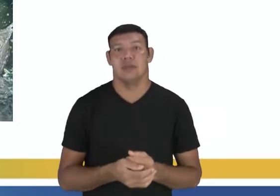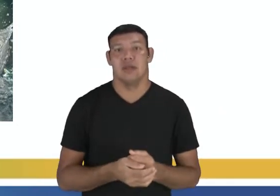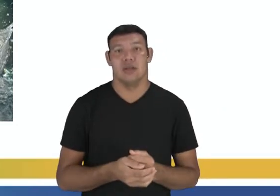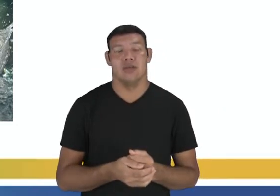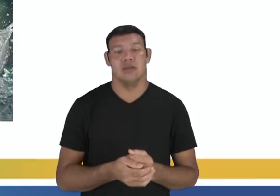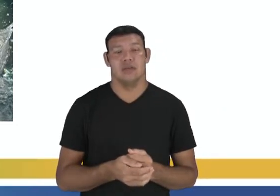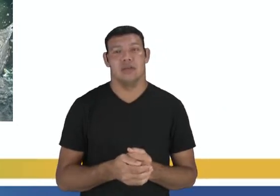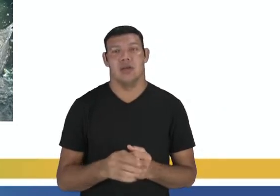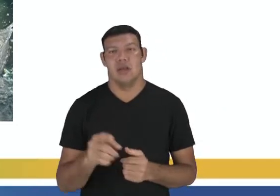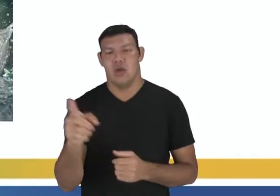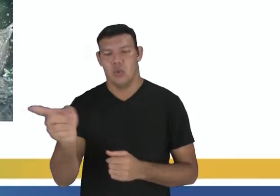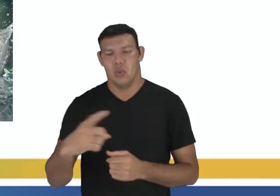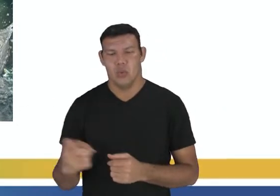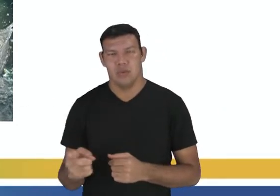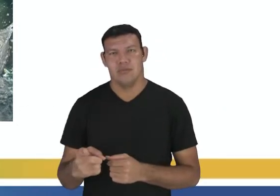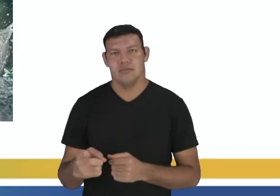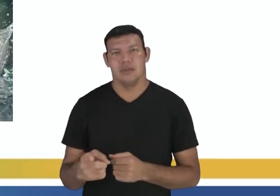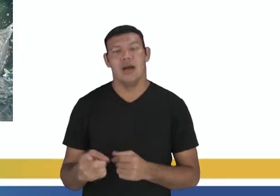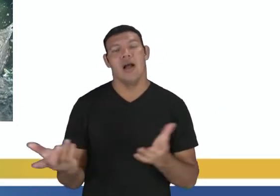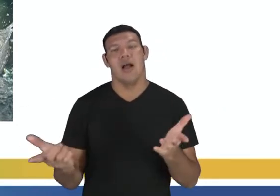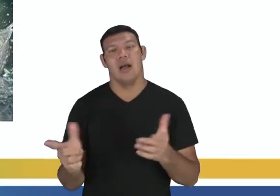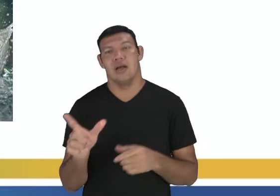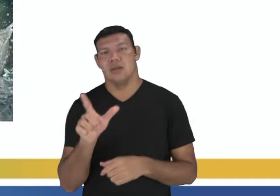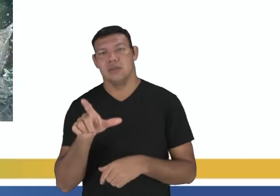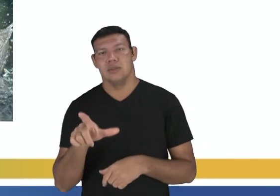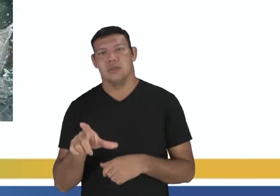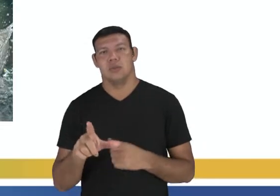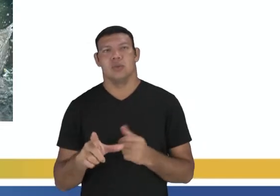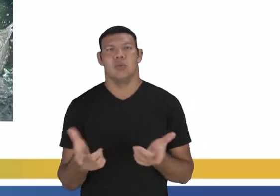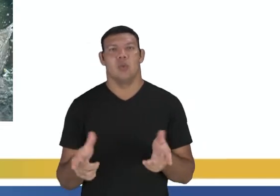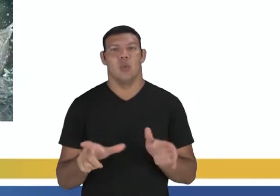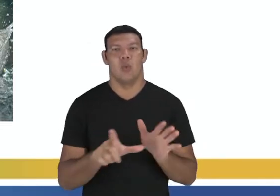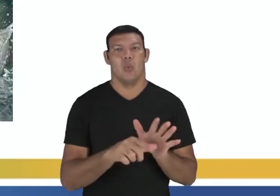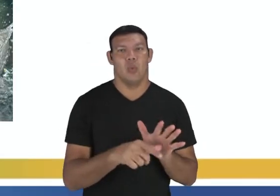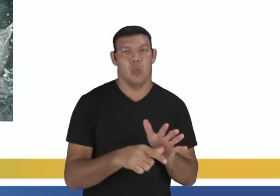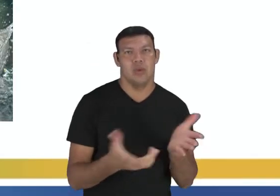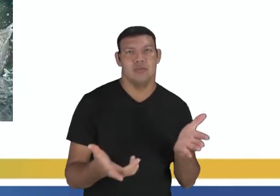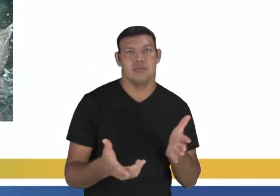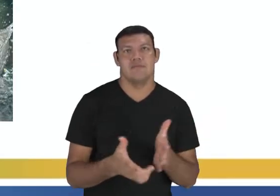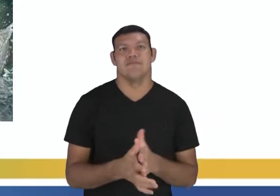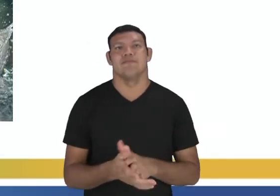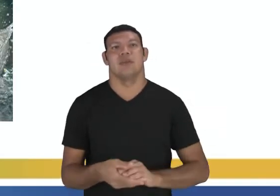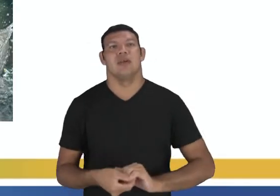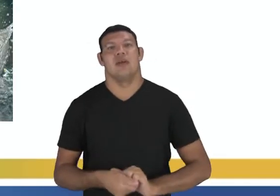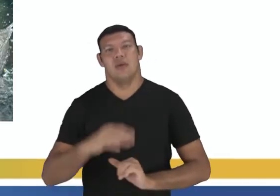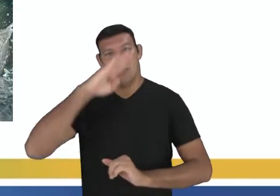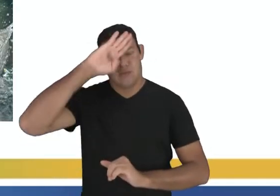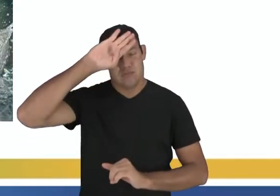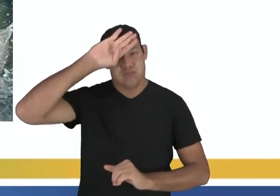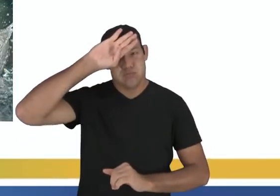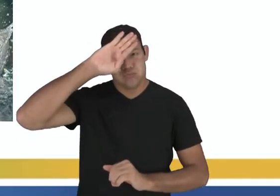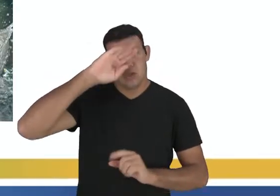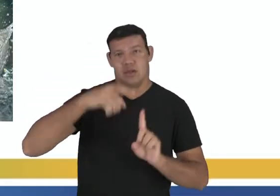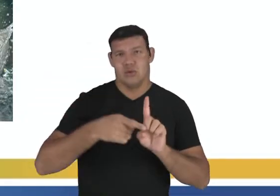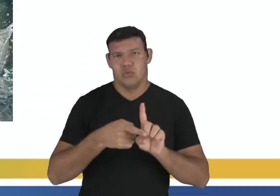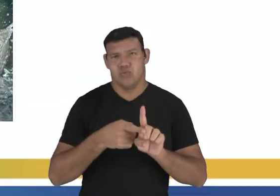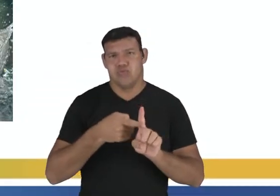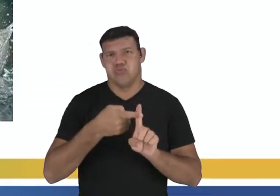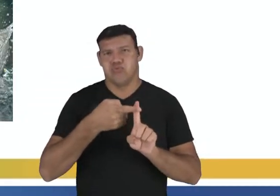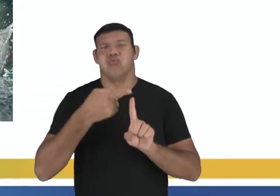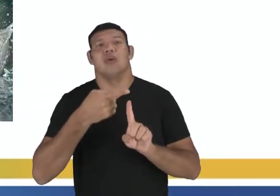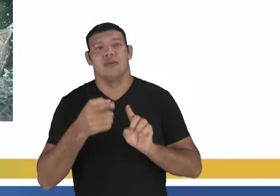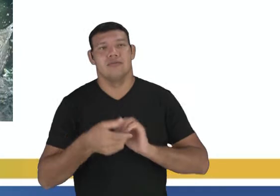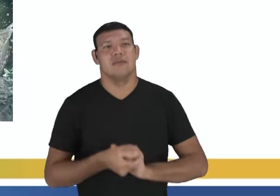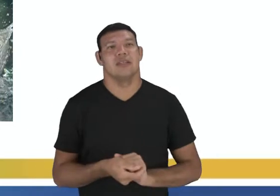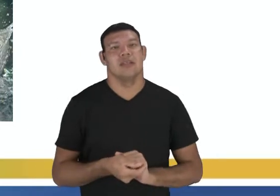infectados presentes na água, geralmente, tá? Pode causar febre alta, sangramentos, dor muscular e, sem tratamento,